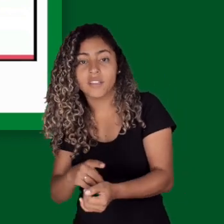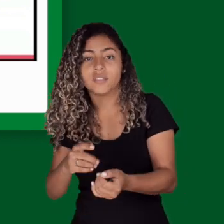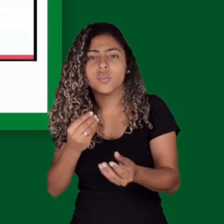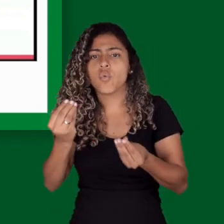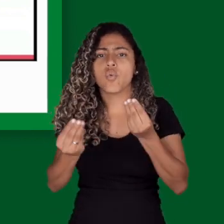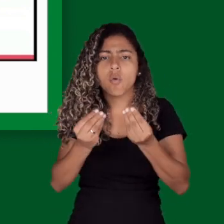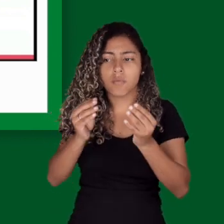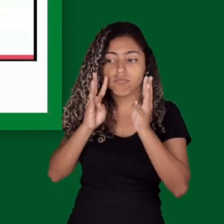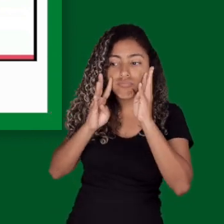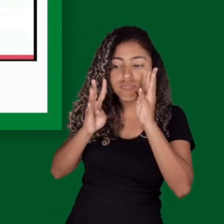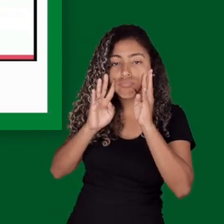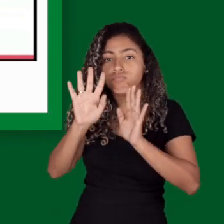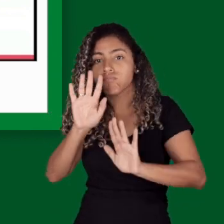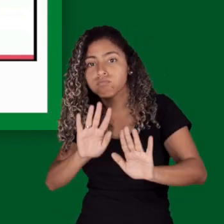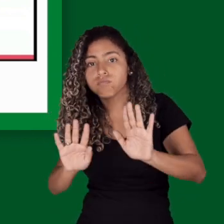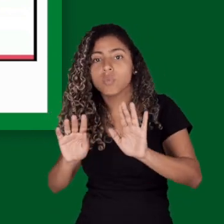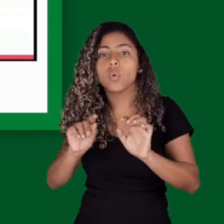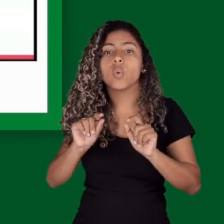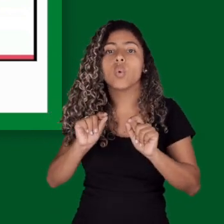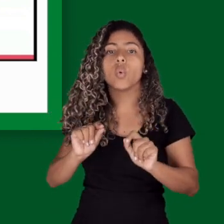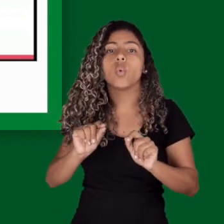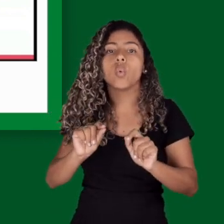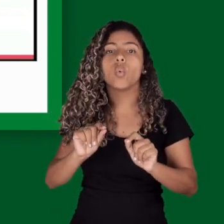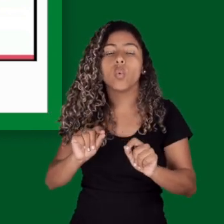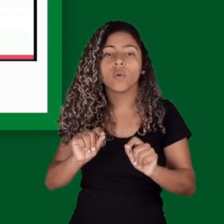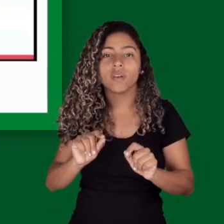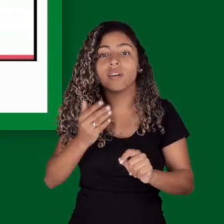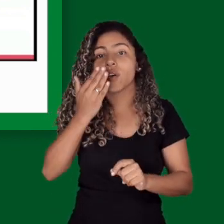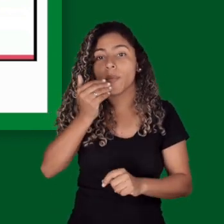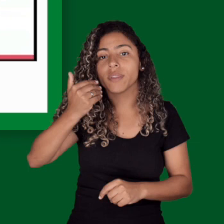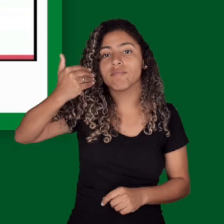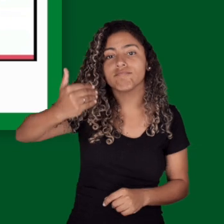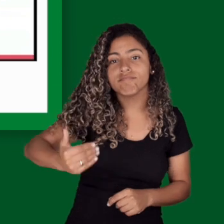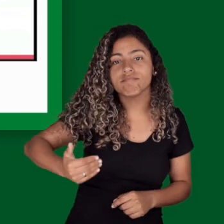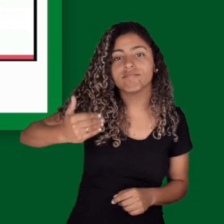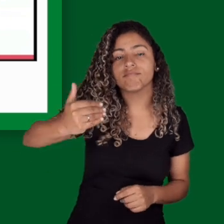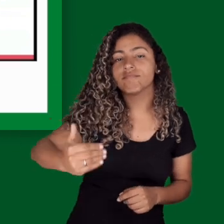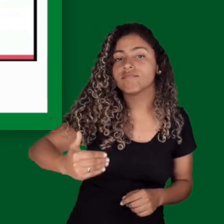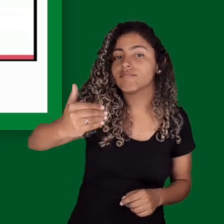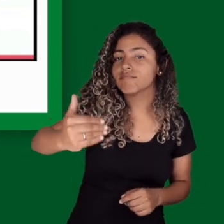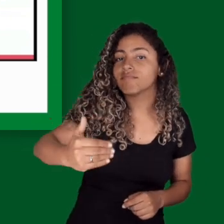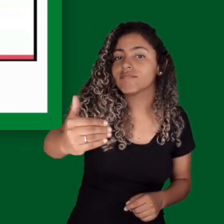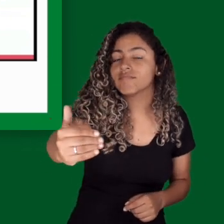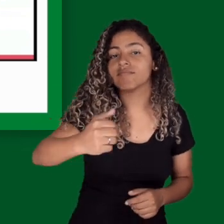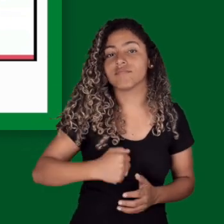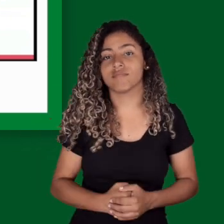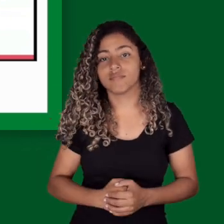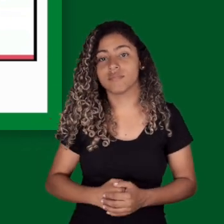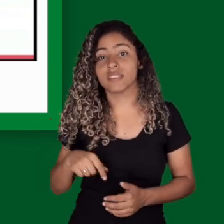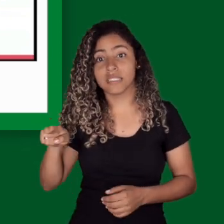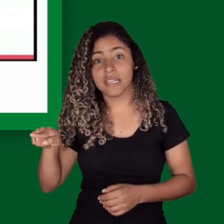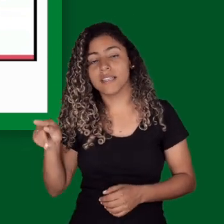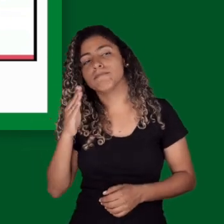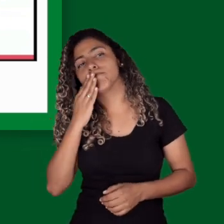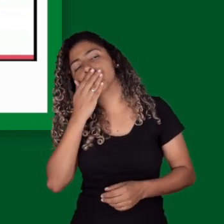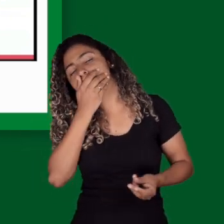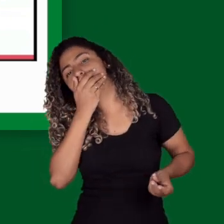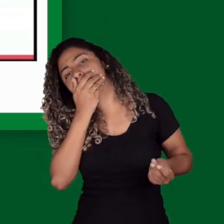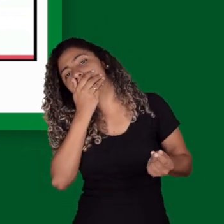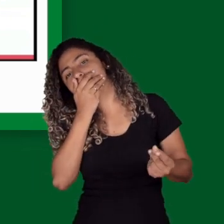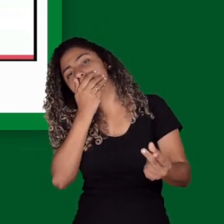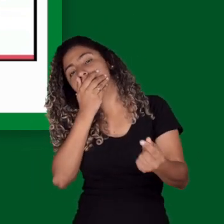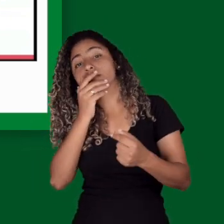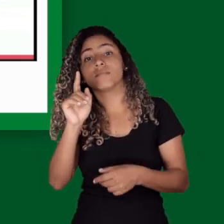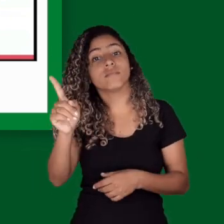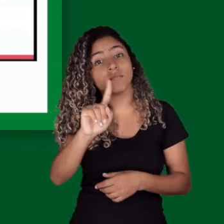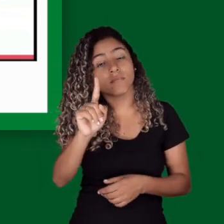adolescentes com diabetes tipo 1. O primeiro deles é o fracionamento da alimentação. É importante que eles comam com